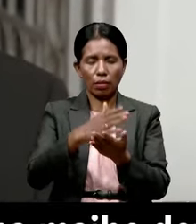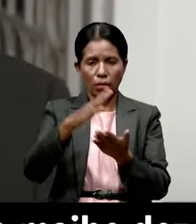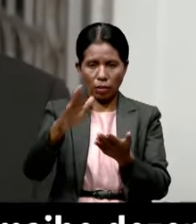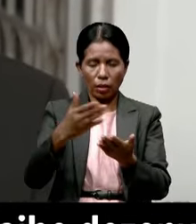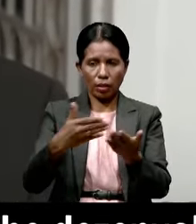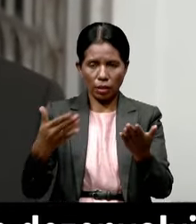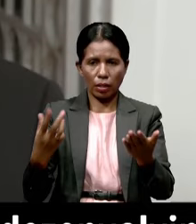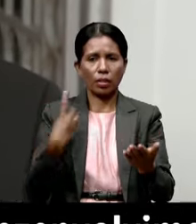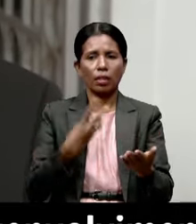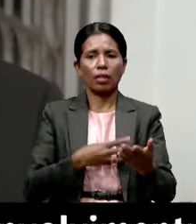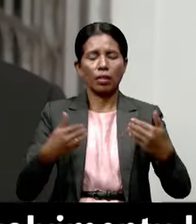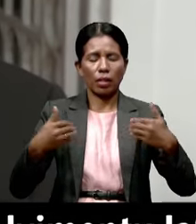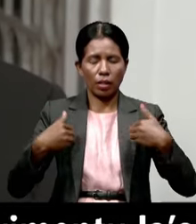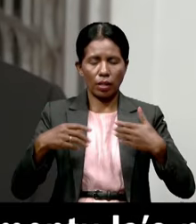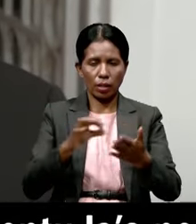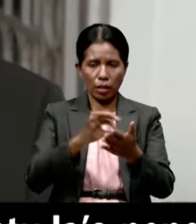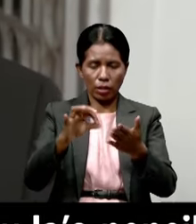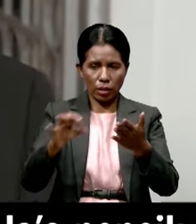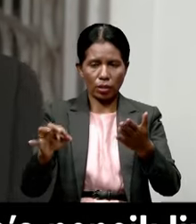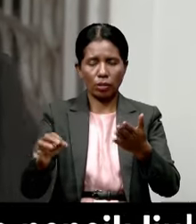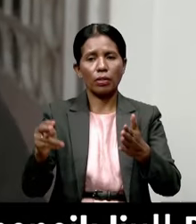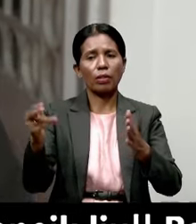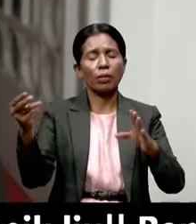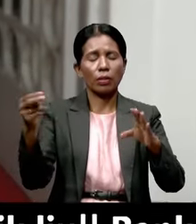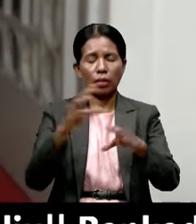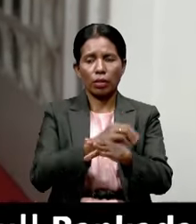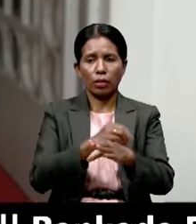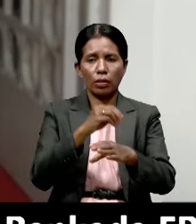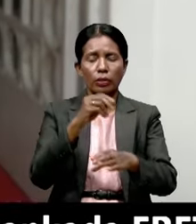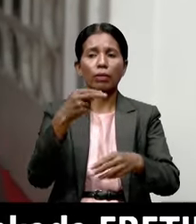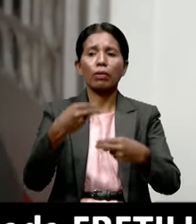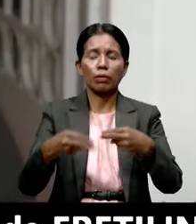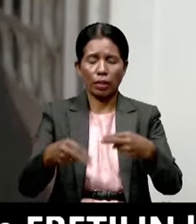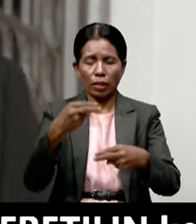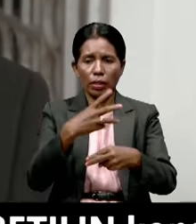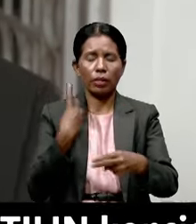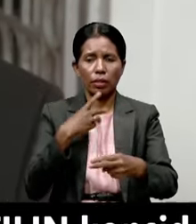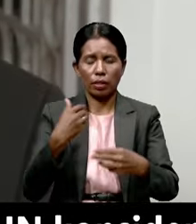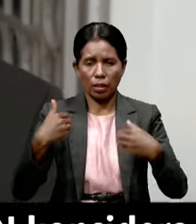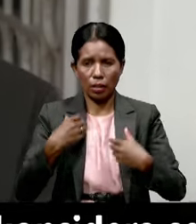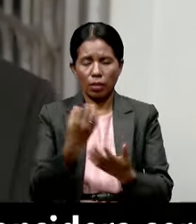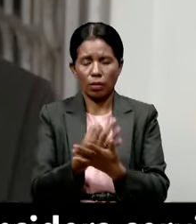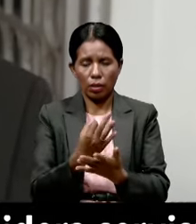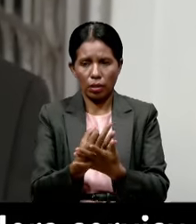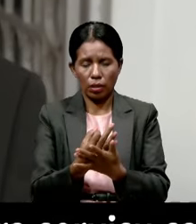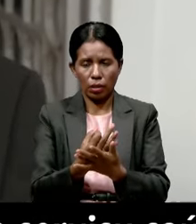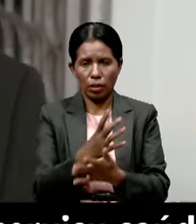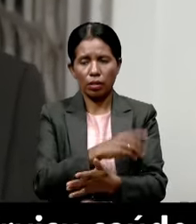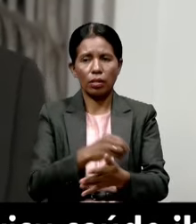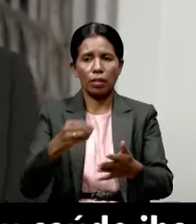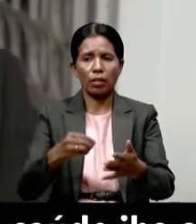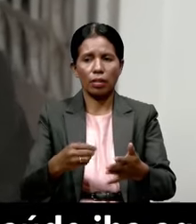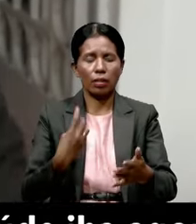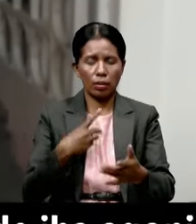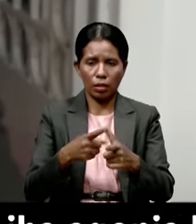aí taninha registro notariado RASIC, que tu vai ir e o san sira e tu há o contrato e compra e venda,